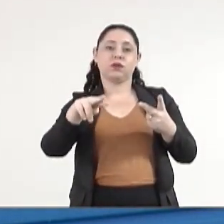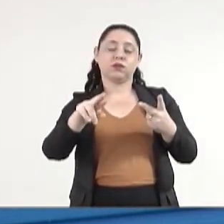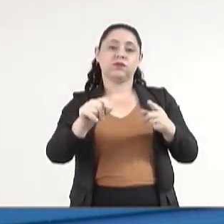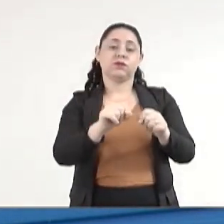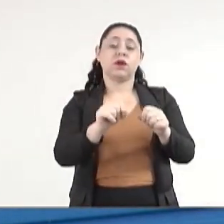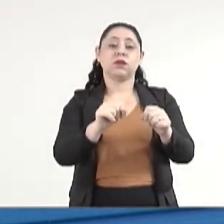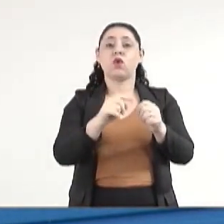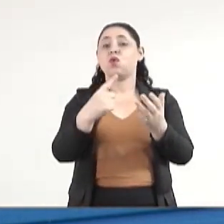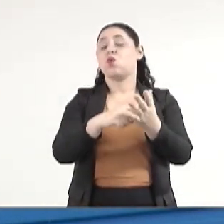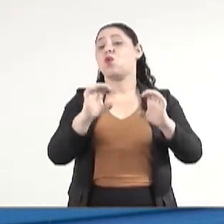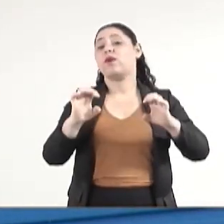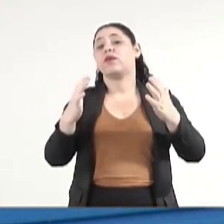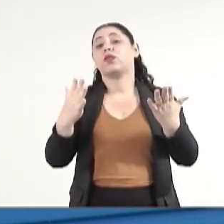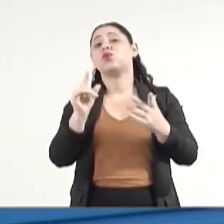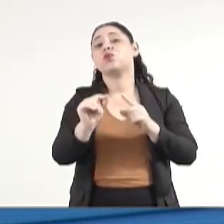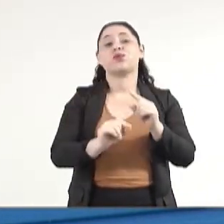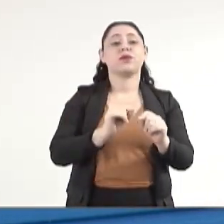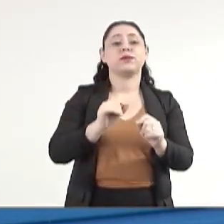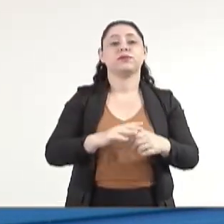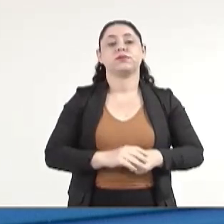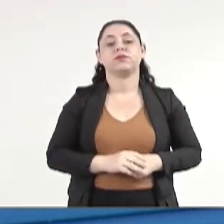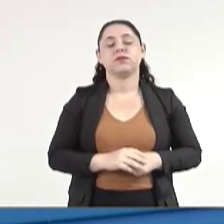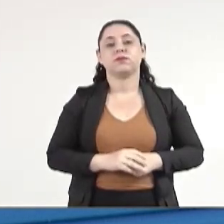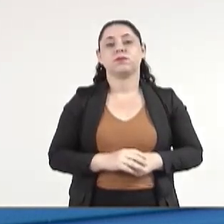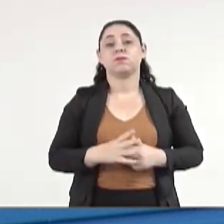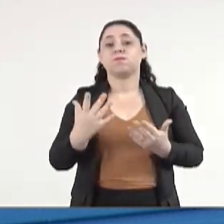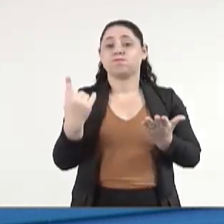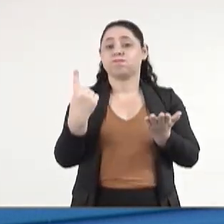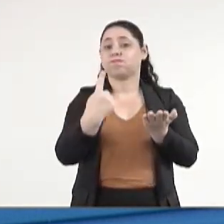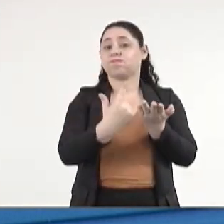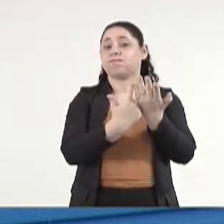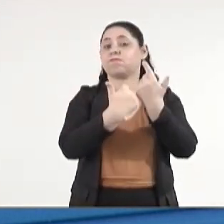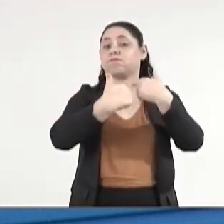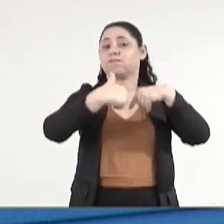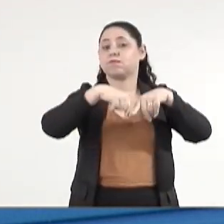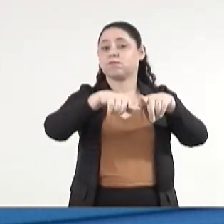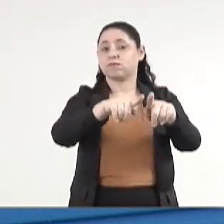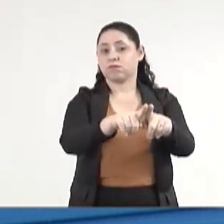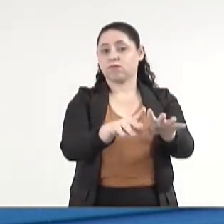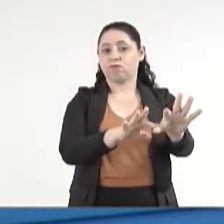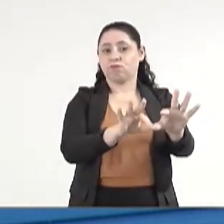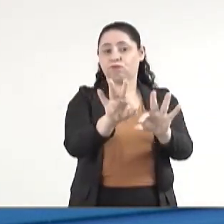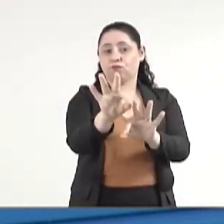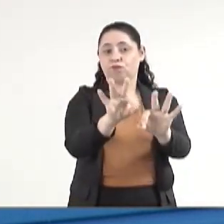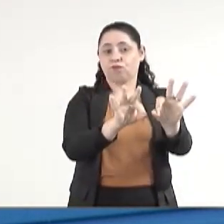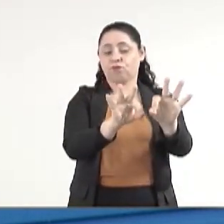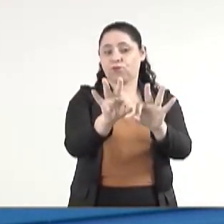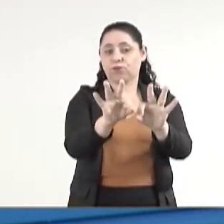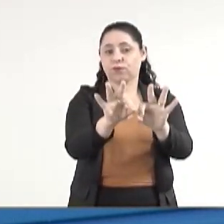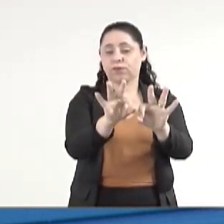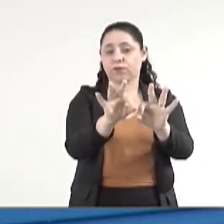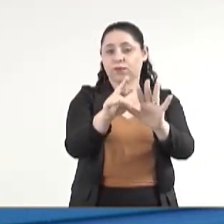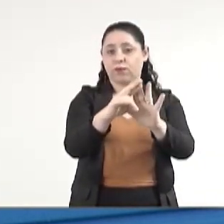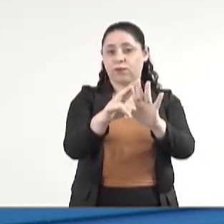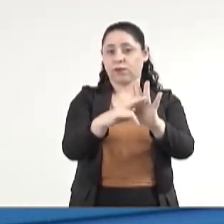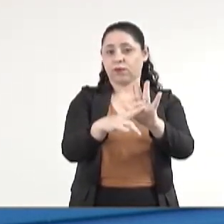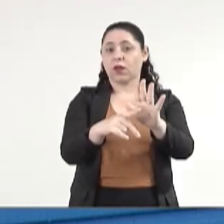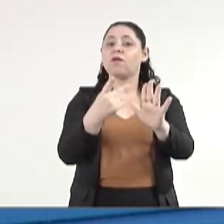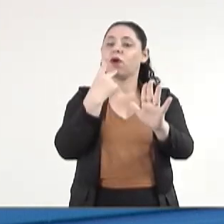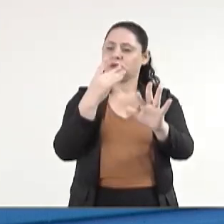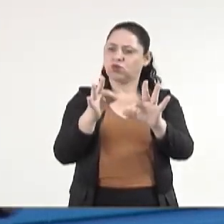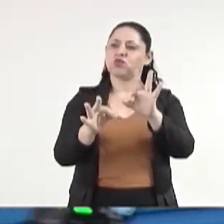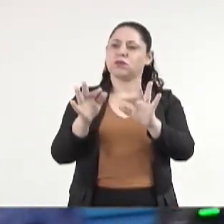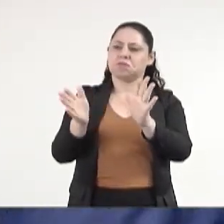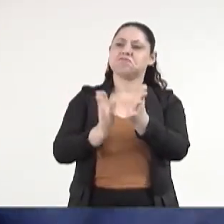Estará sendo celebrado, presidente, um convênio articulado, e é bom que se registre porque tem que